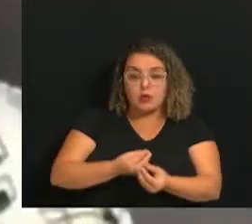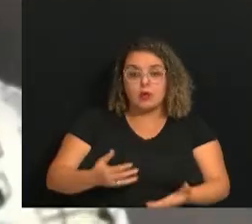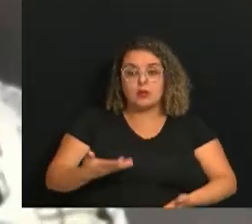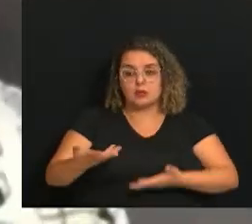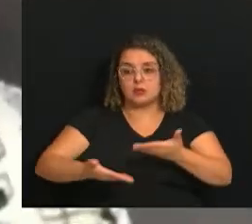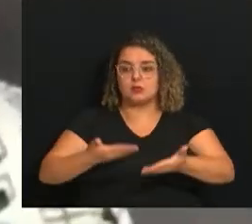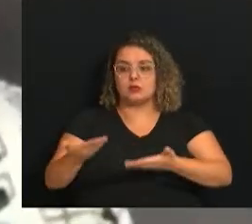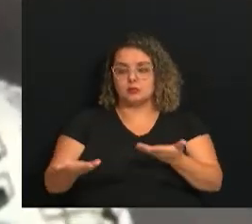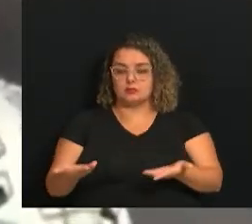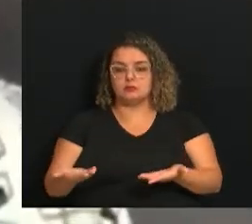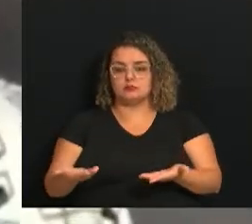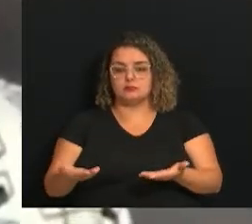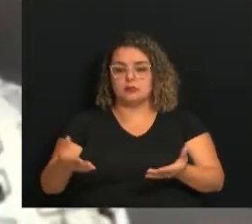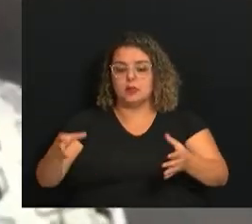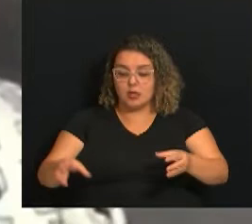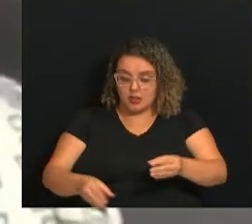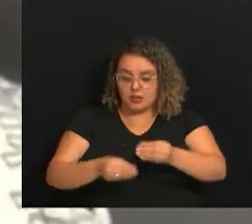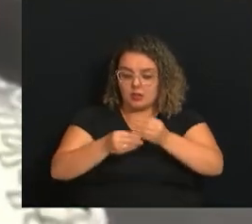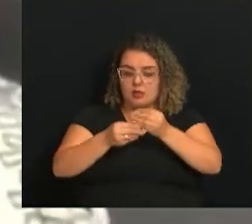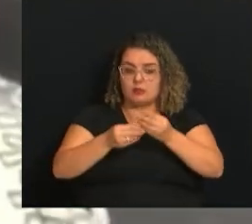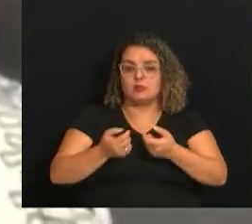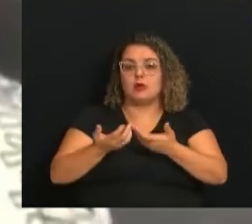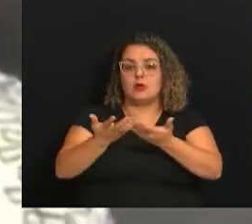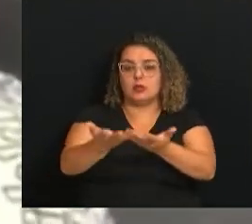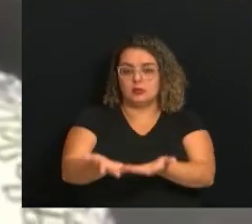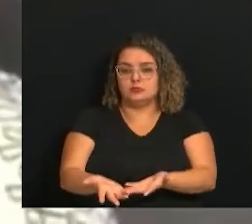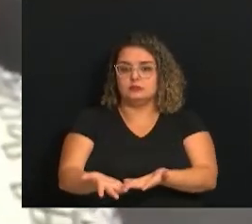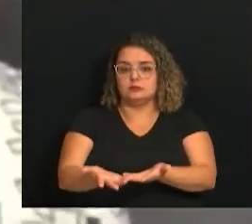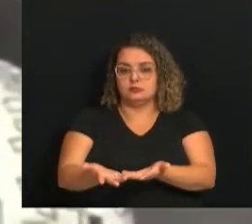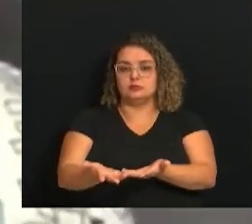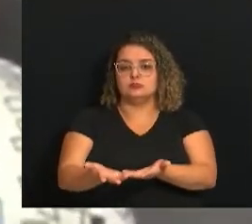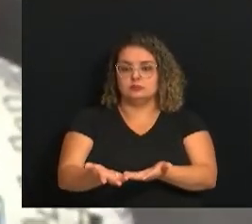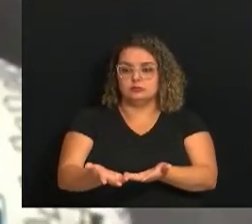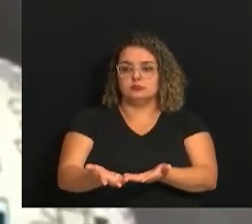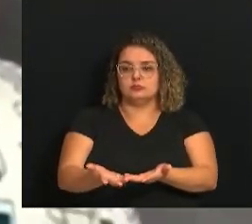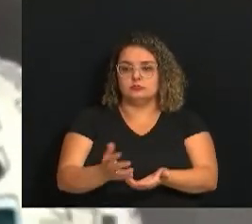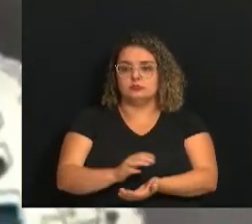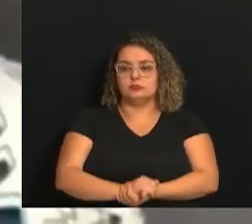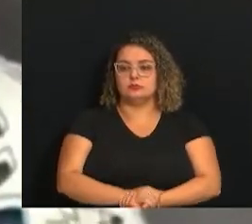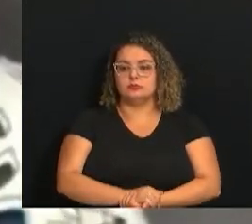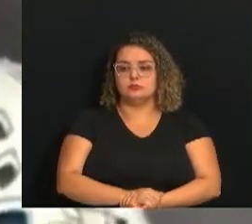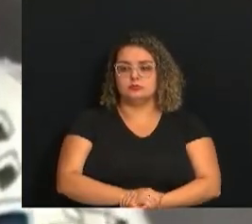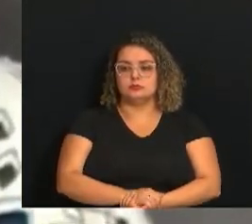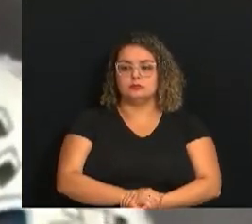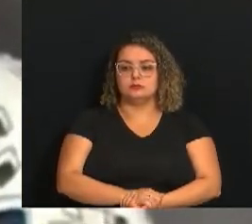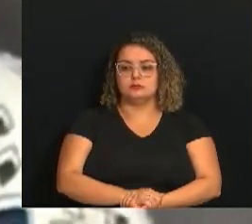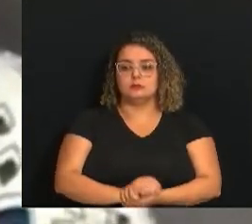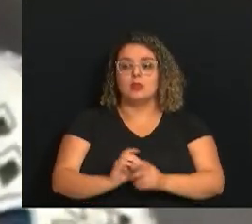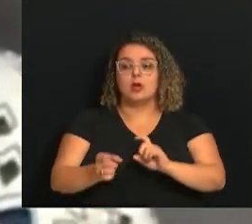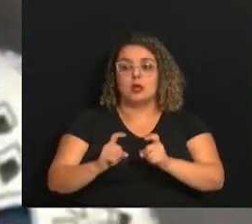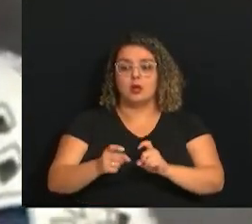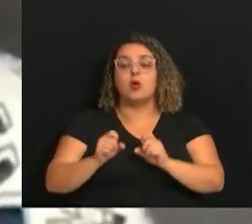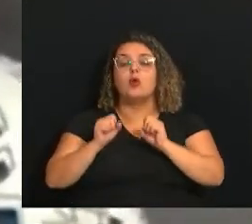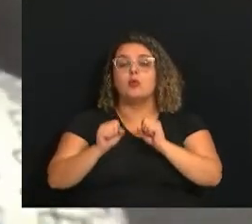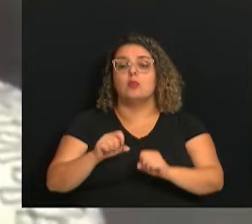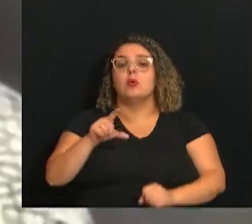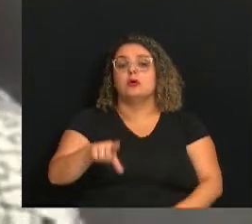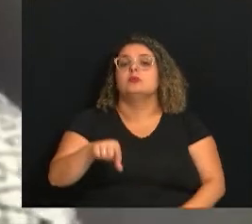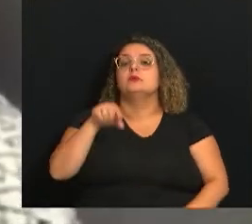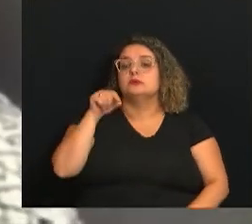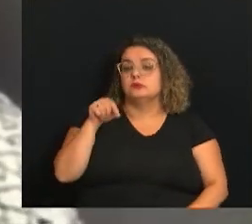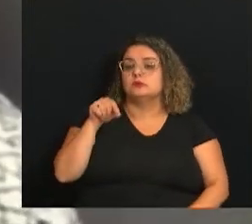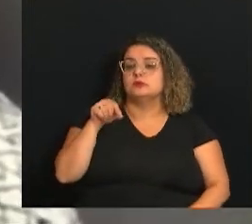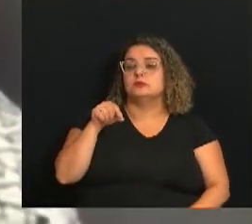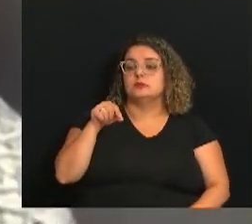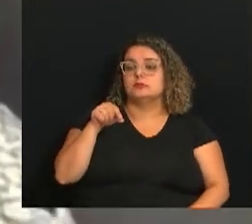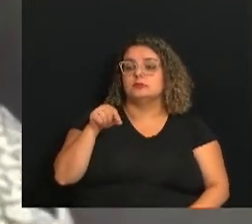A emenda que nós apresentamos foi quanto à coordenação dessas reuniões, que podem ser escolhidas em